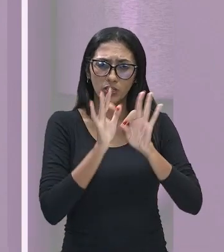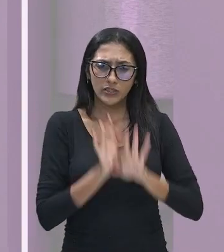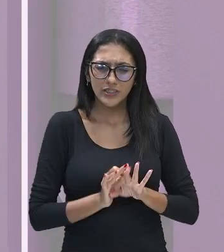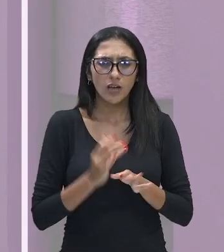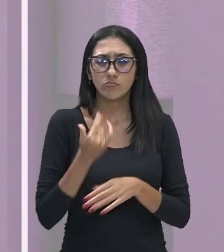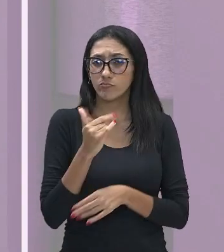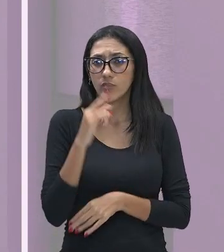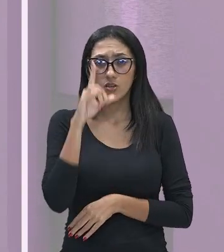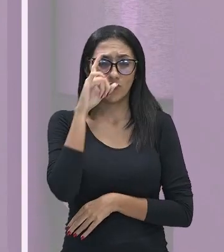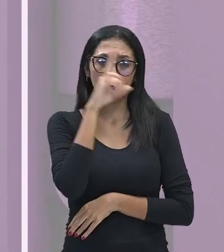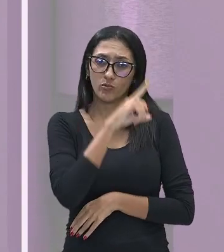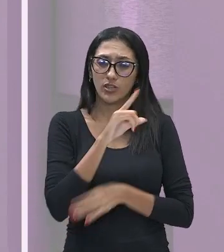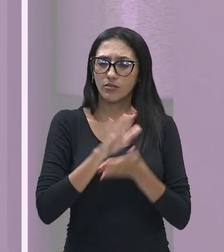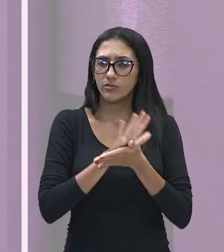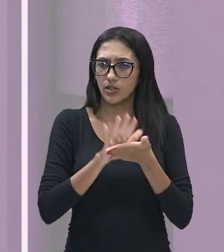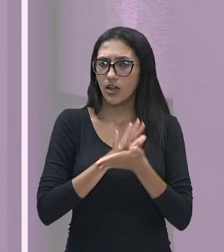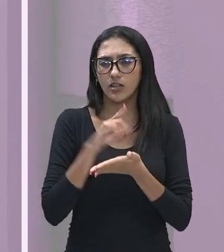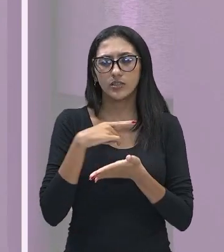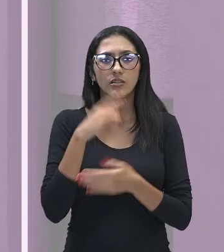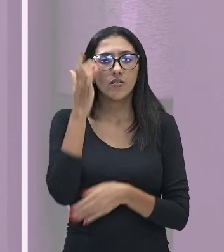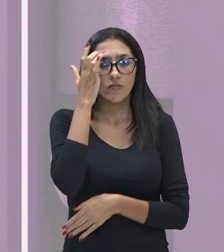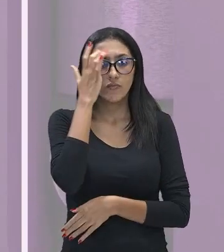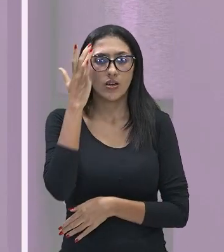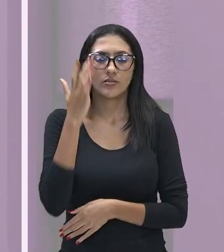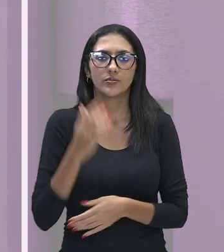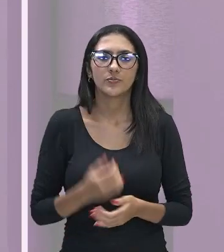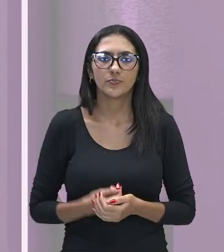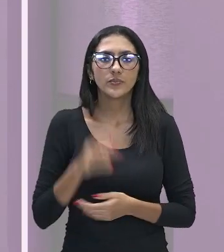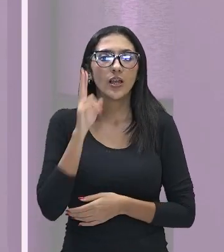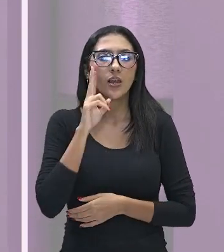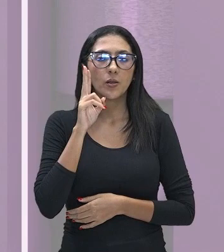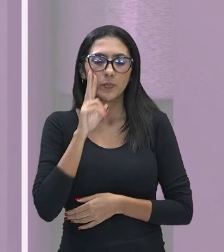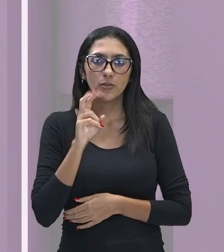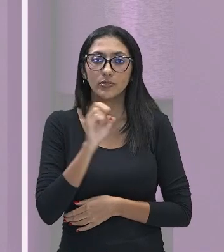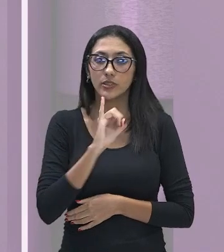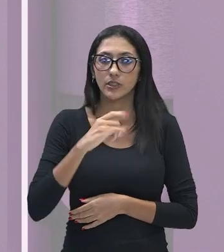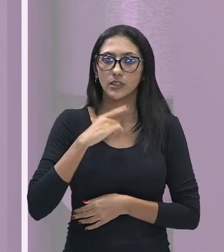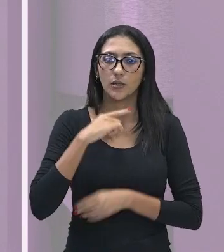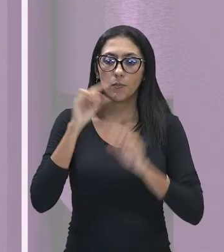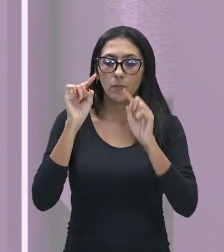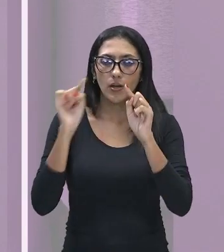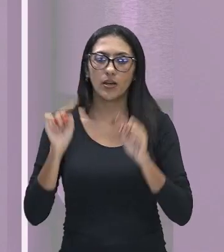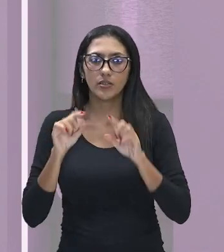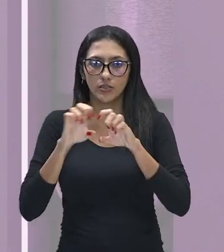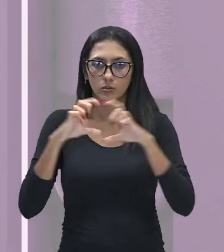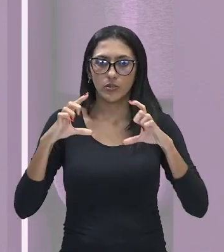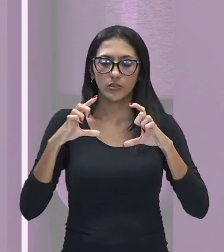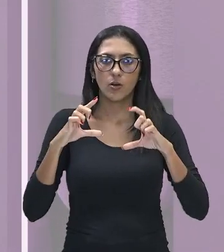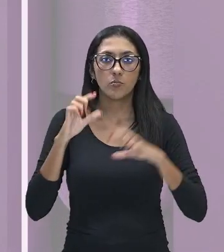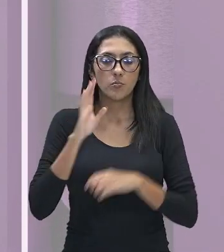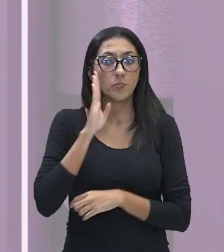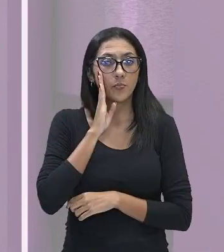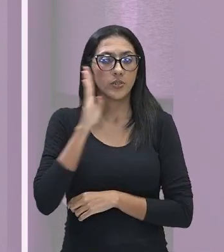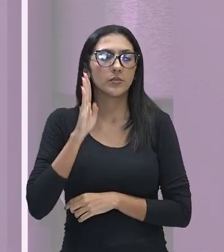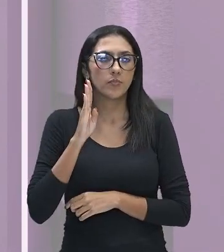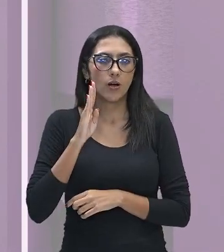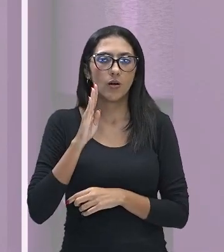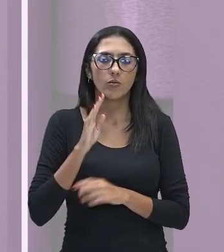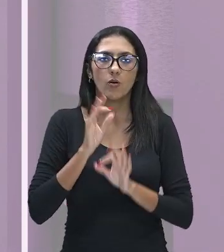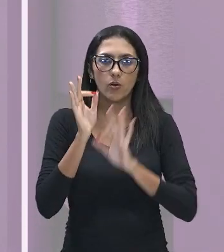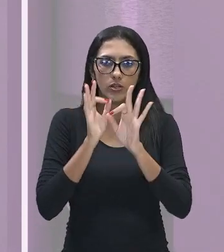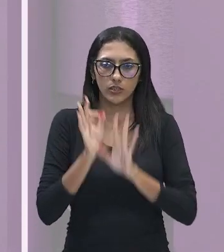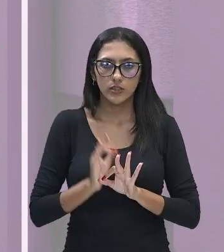7 cabeças, é muito fácil. Lembrando aos senhores que quando aparecer ali o parêntese, proceda à aplicação da